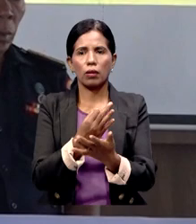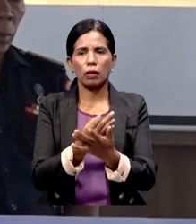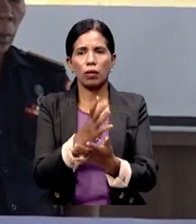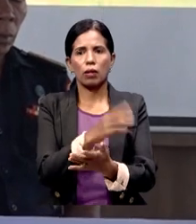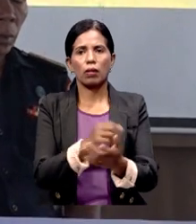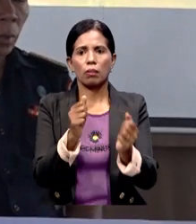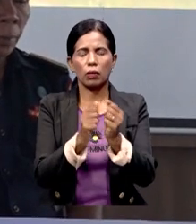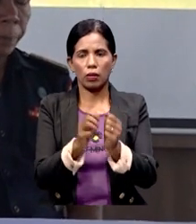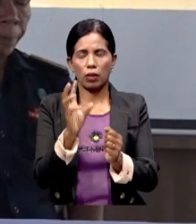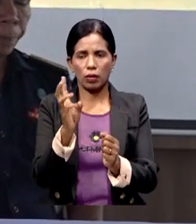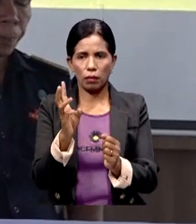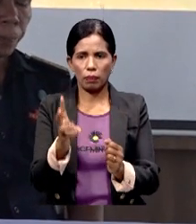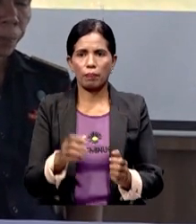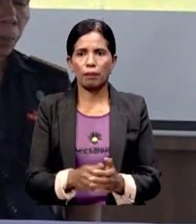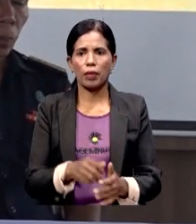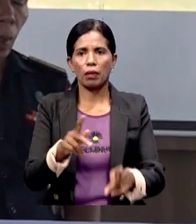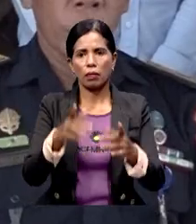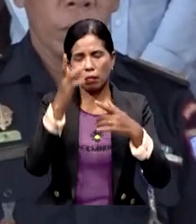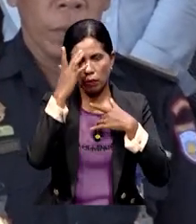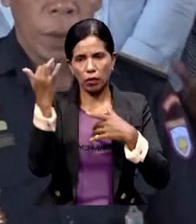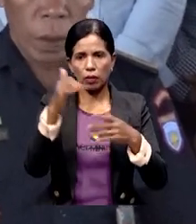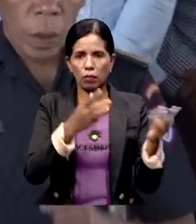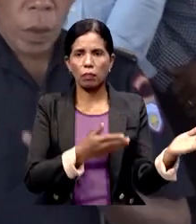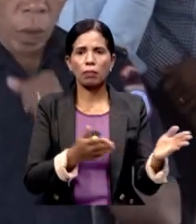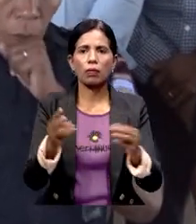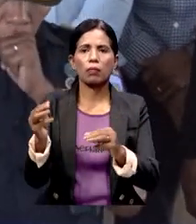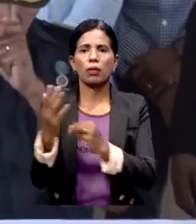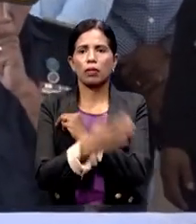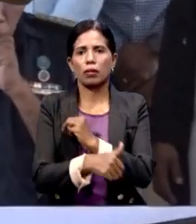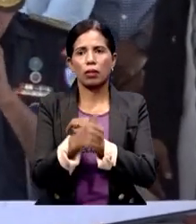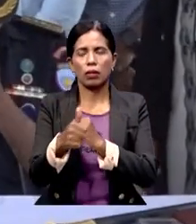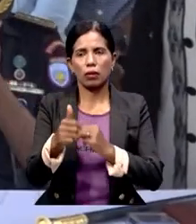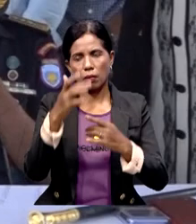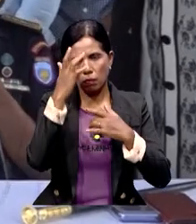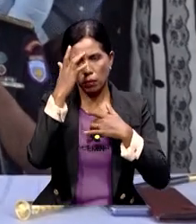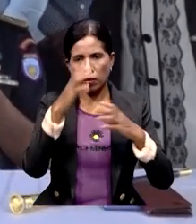tocon nenulo. Paciente Sira nebe transfere para Ilir, maioria